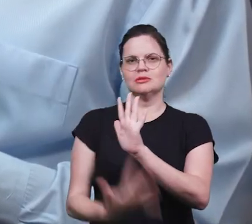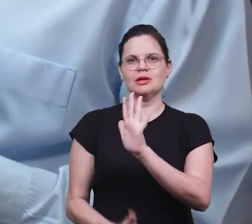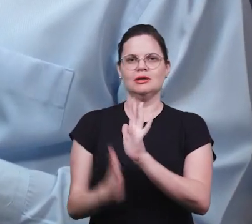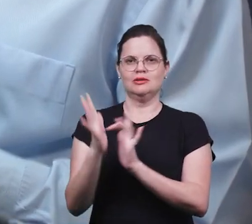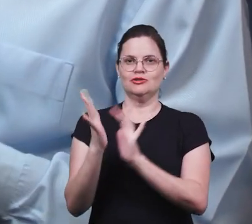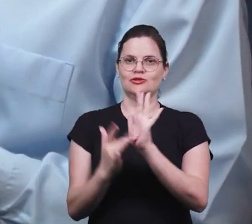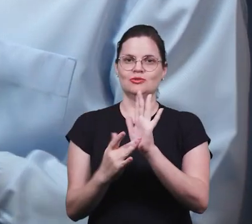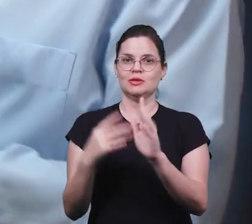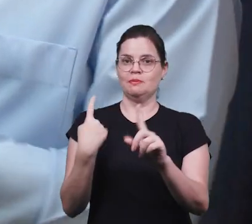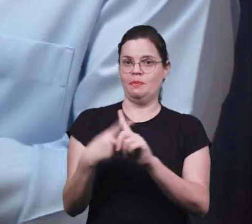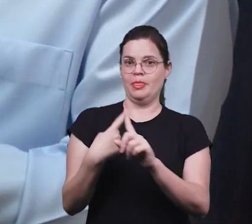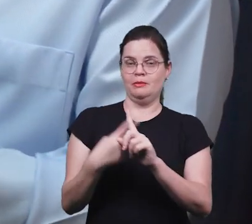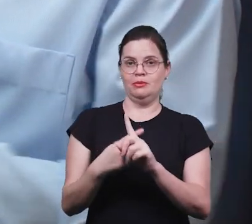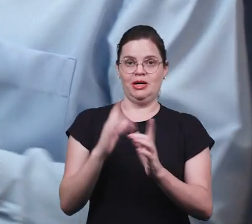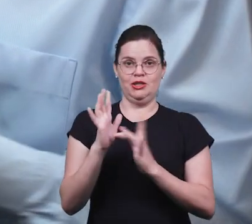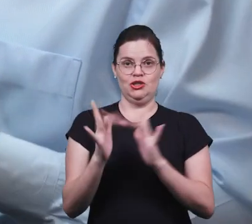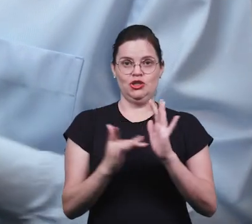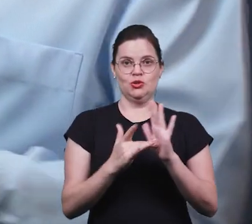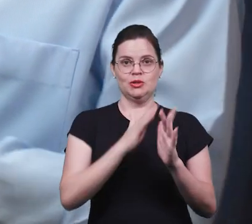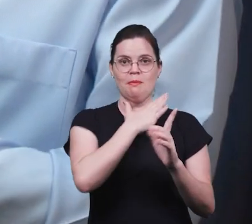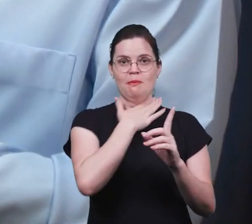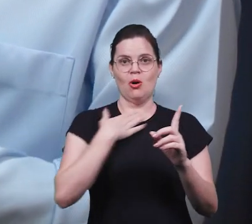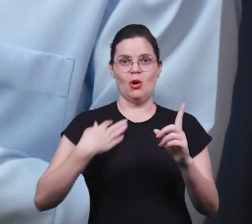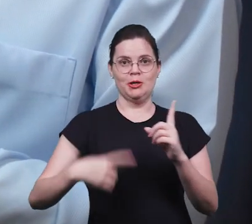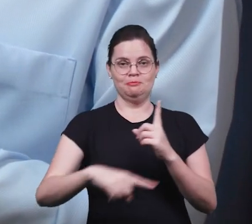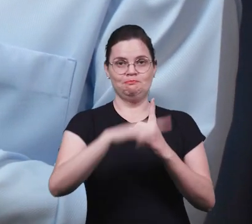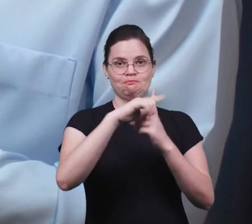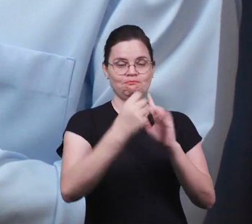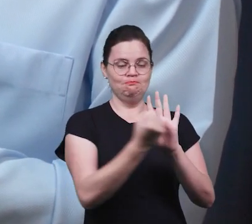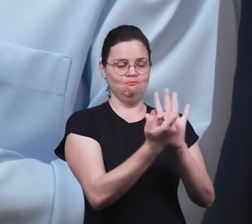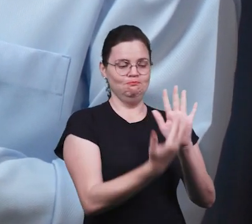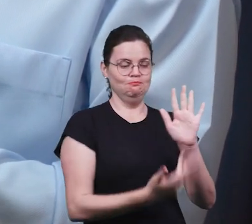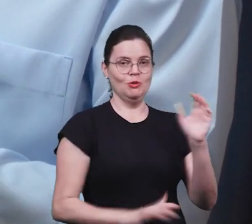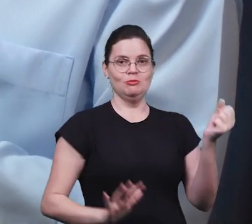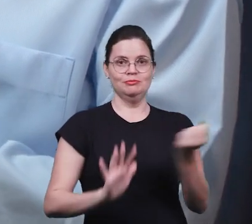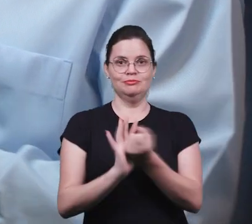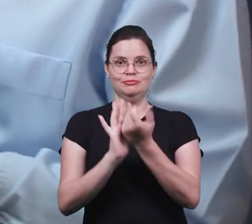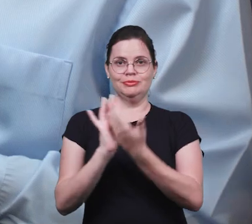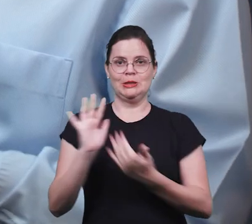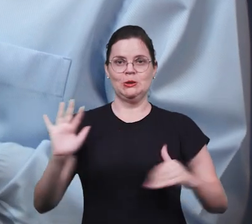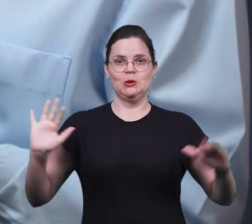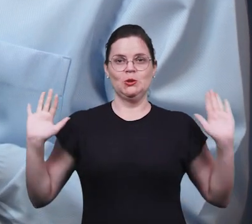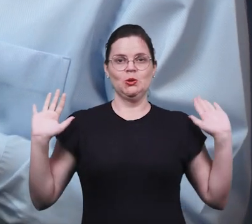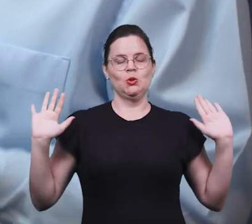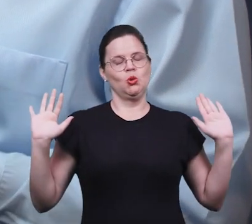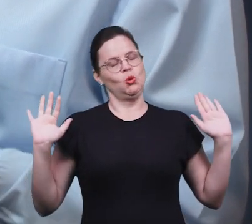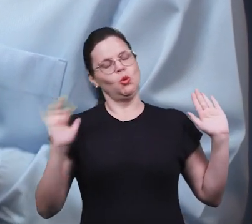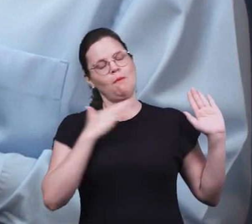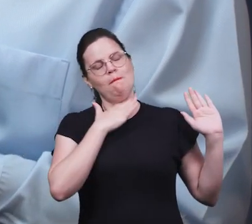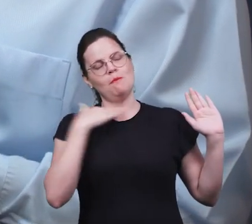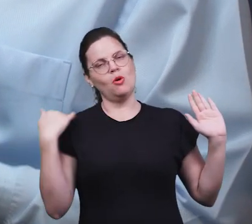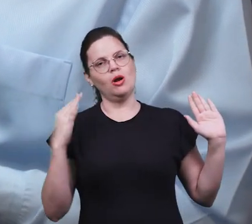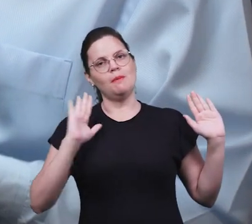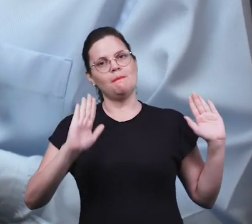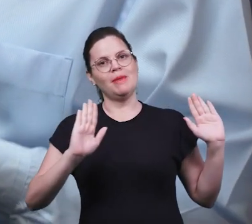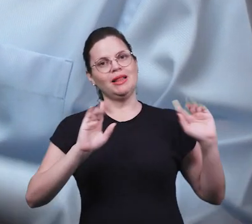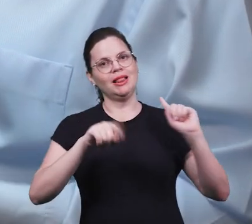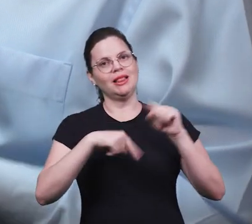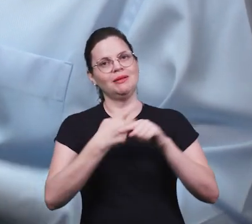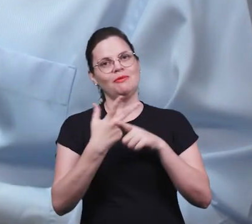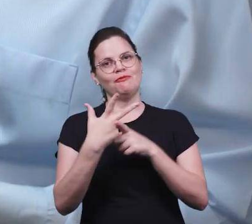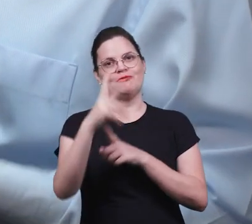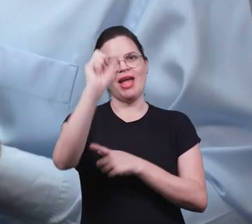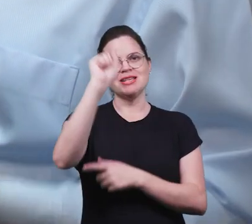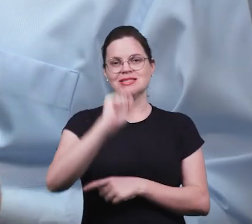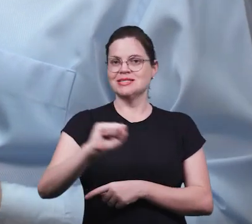Ele morre, ele se entrega ali na cruz do Calvário, mas ele vence a morte, e esse